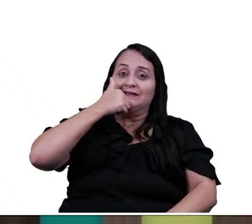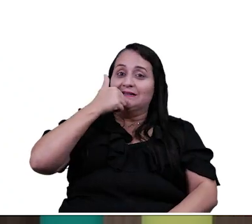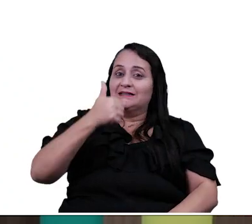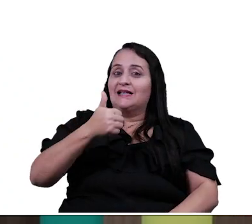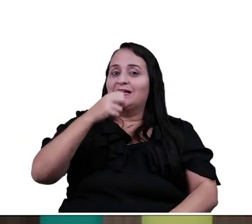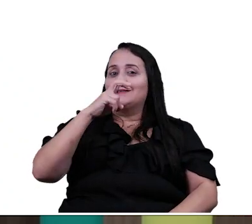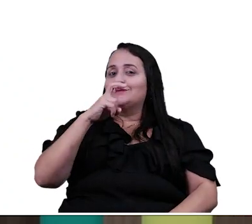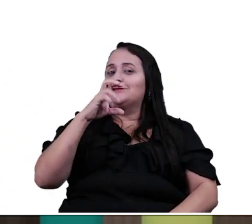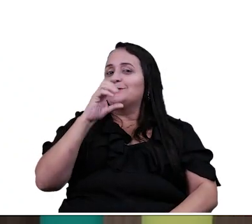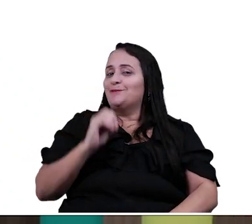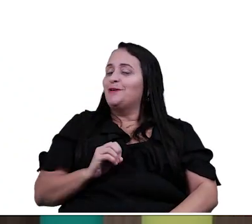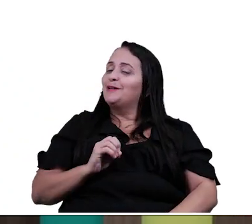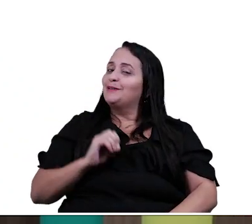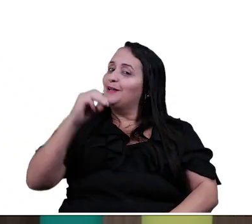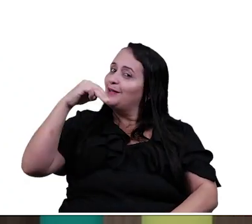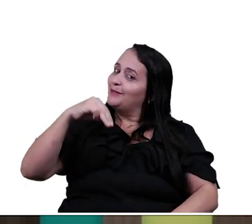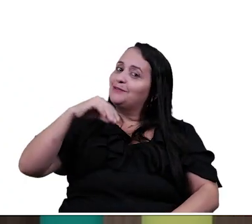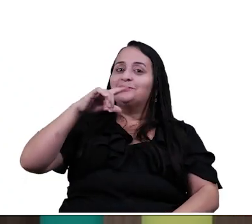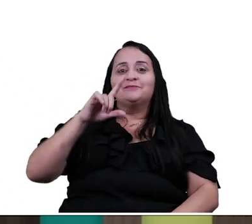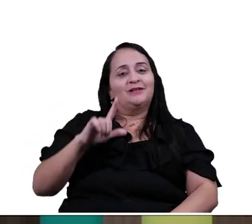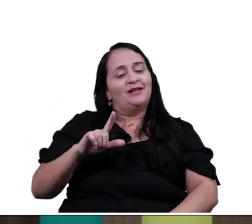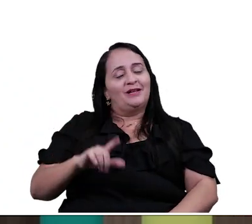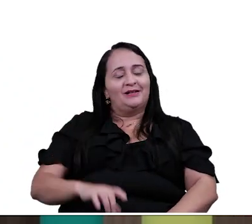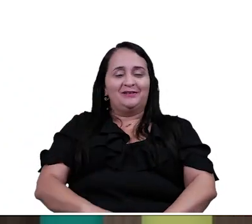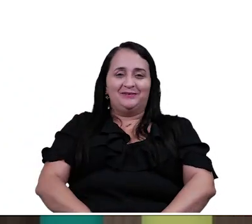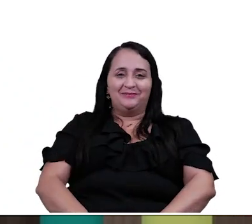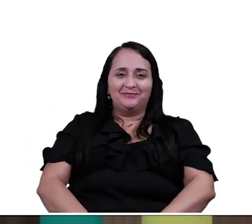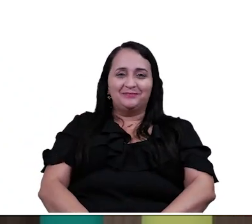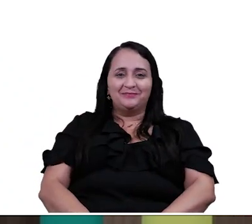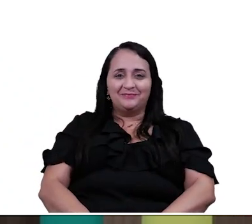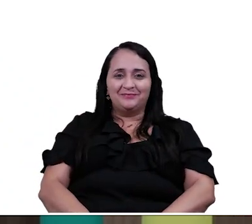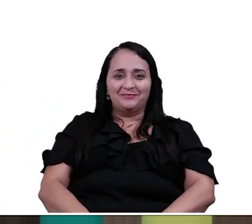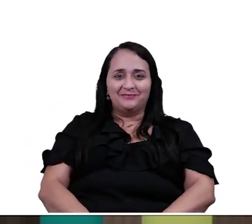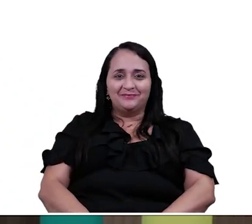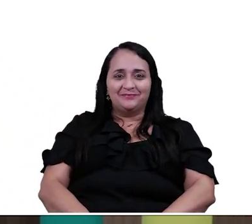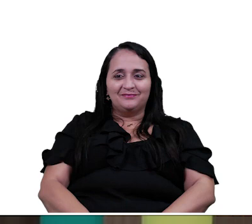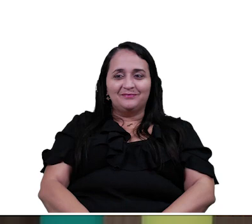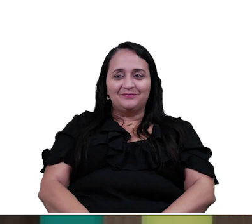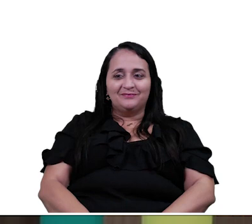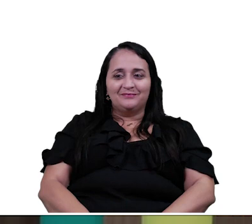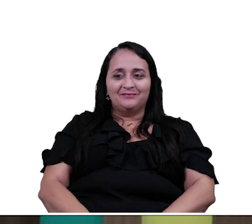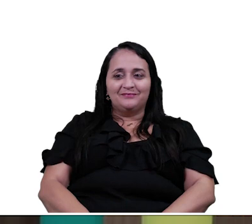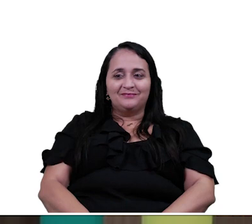tranquila, certo? 150